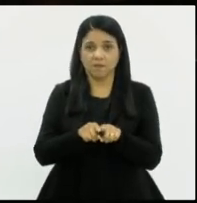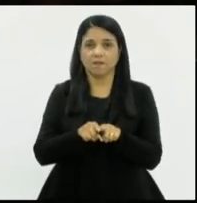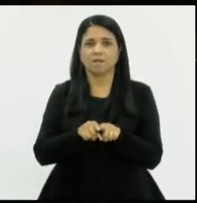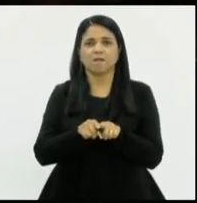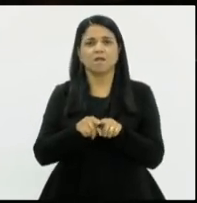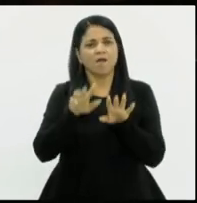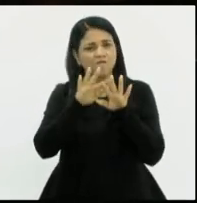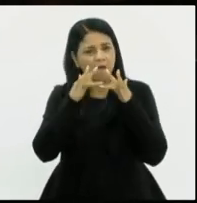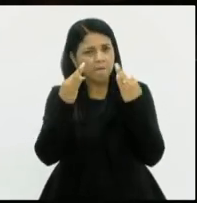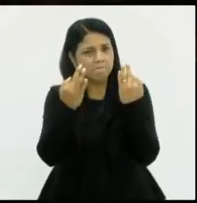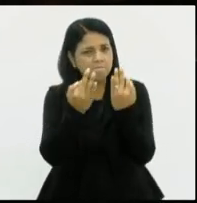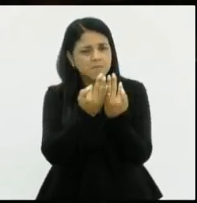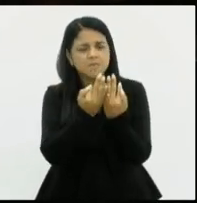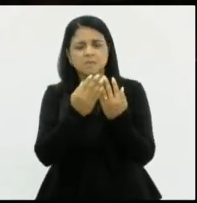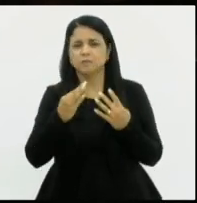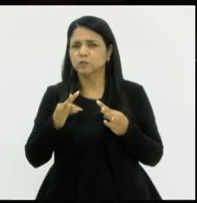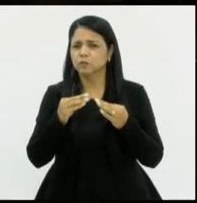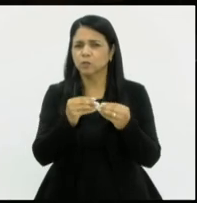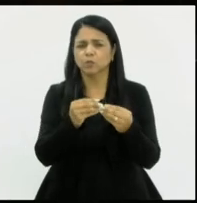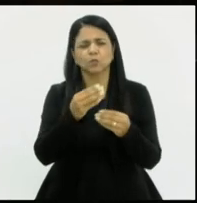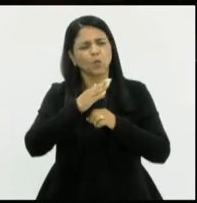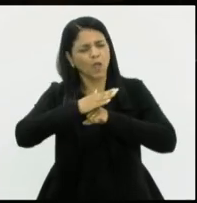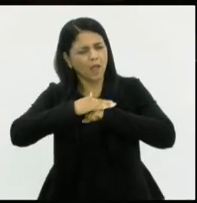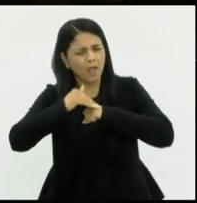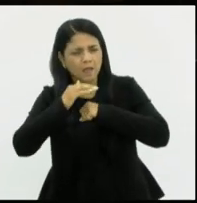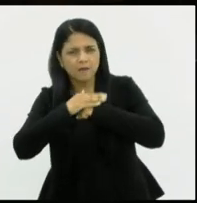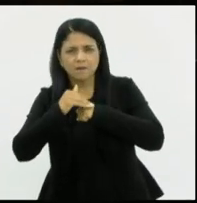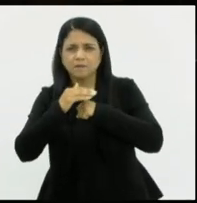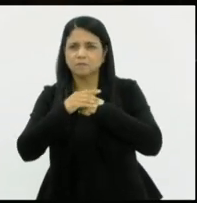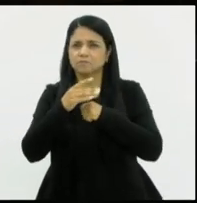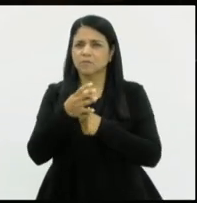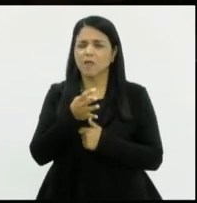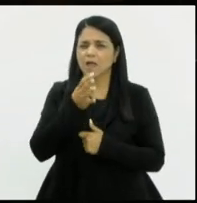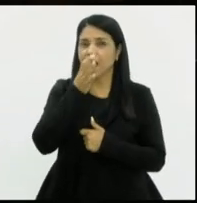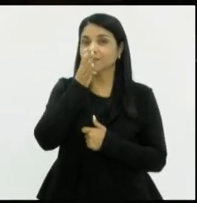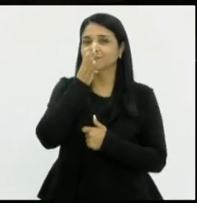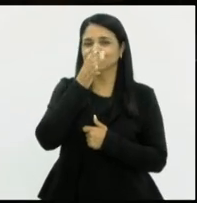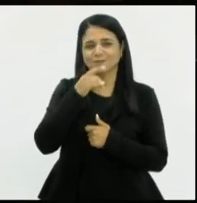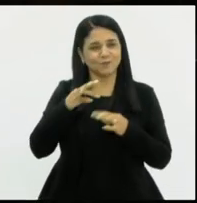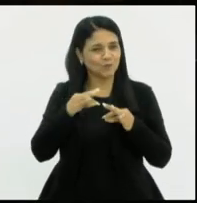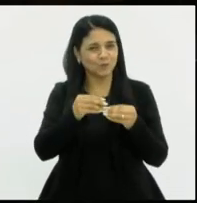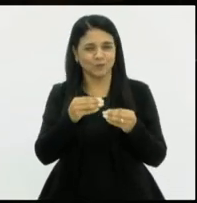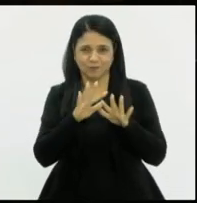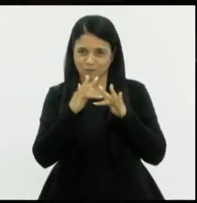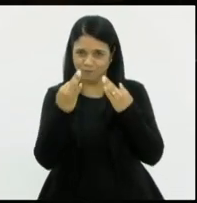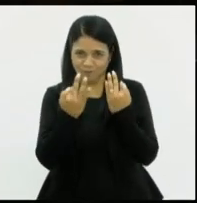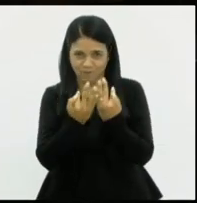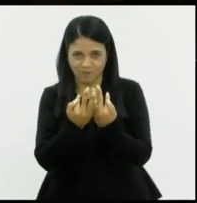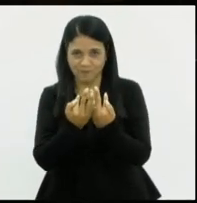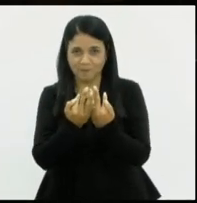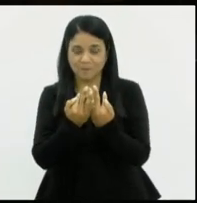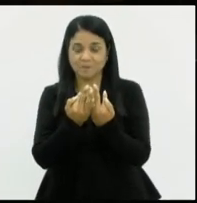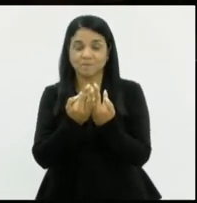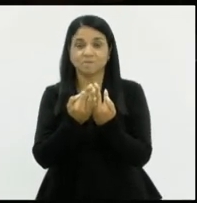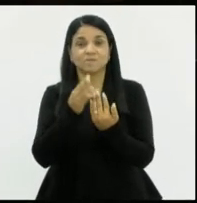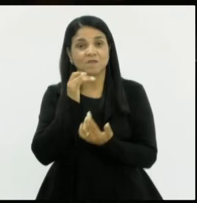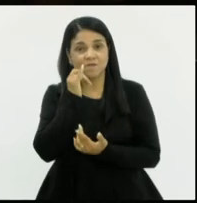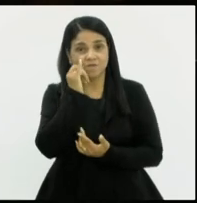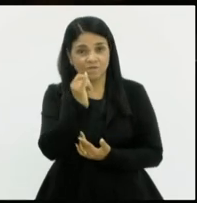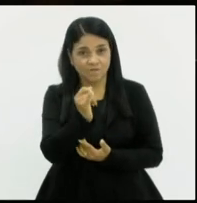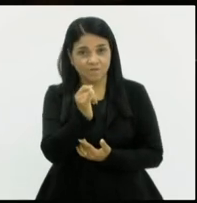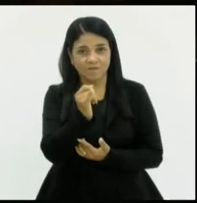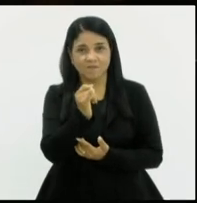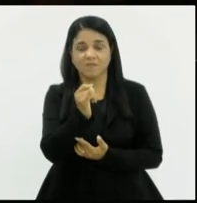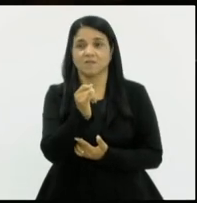esses cumprimentos para toda a sua família, o carinho que eu tenho, a admiração por todos vocês. E dizer a vocês que nada resiste